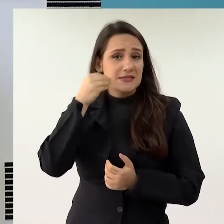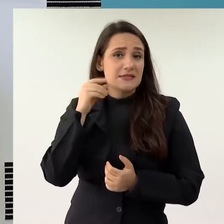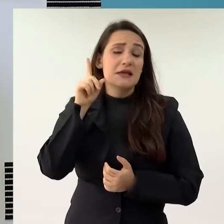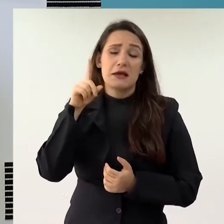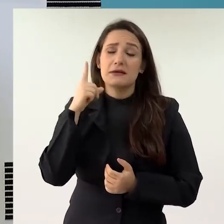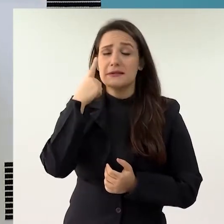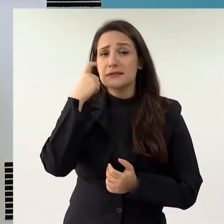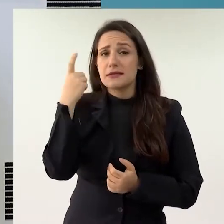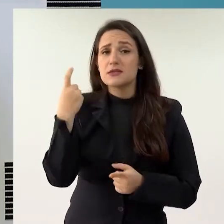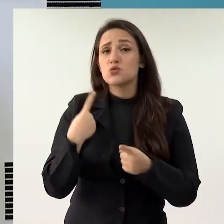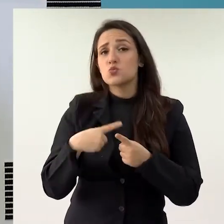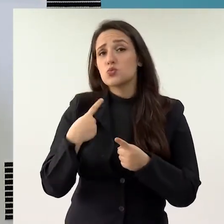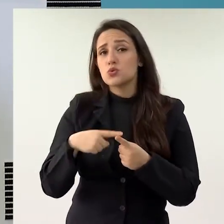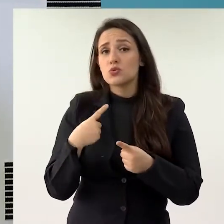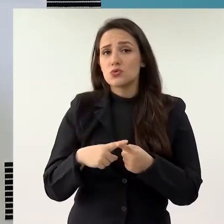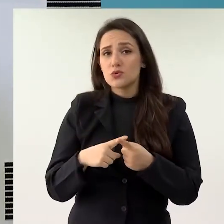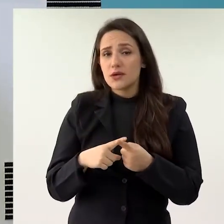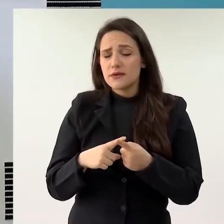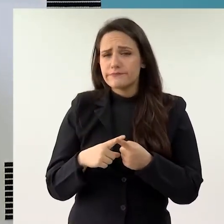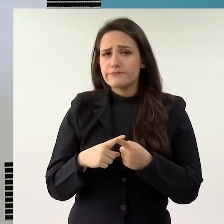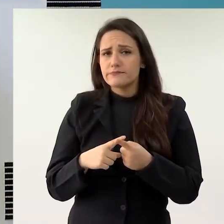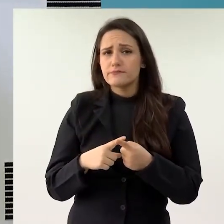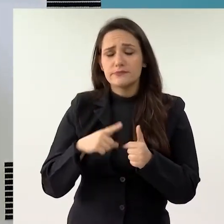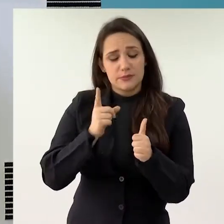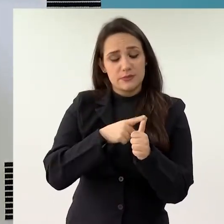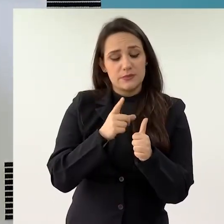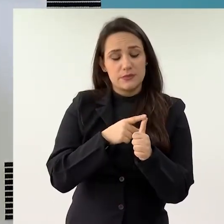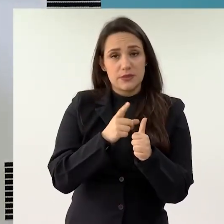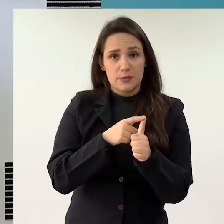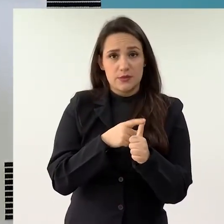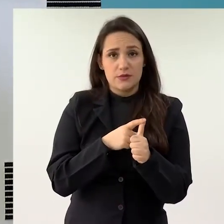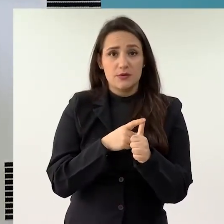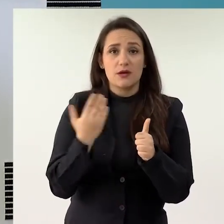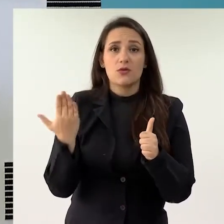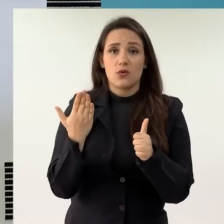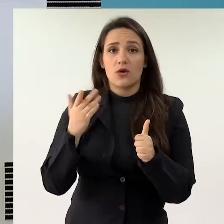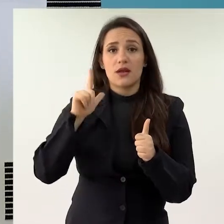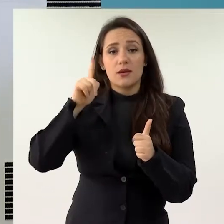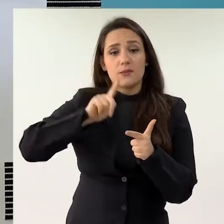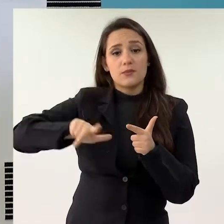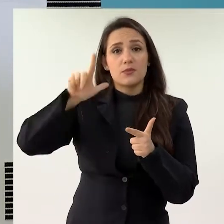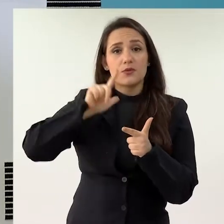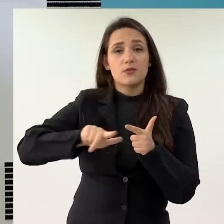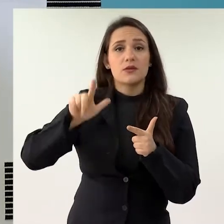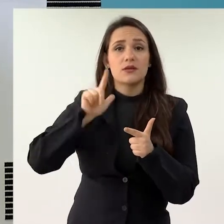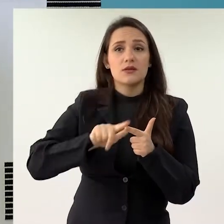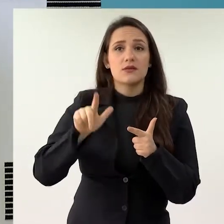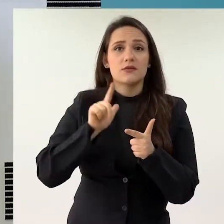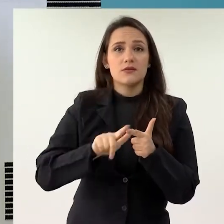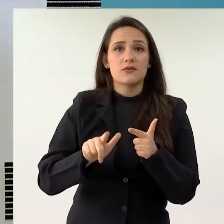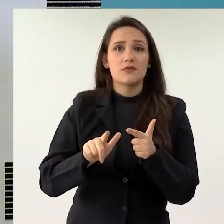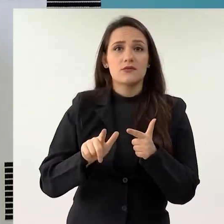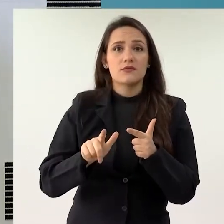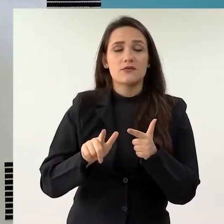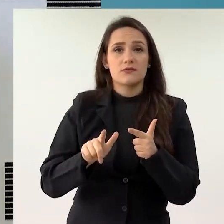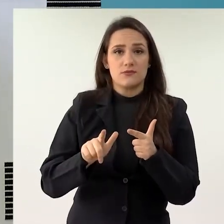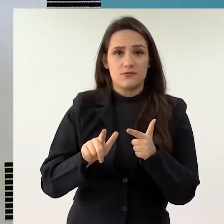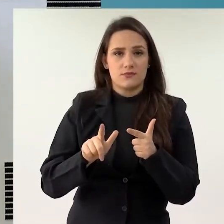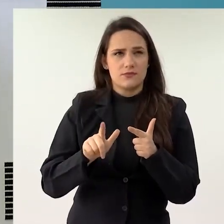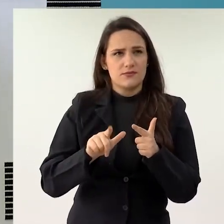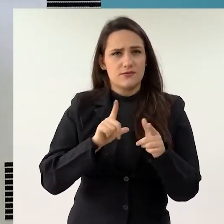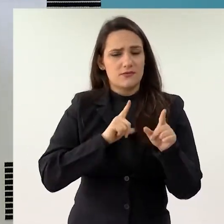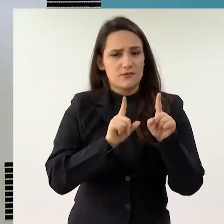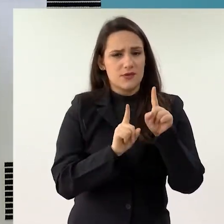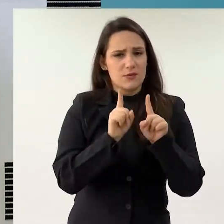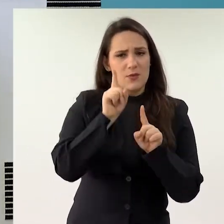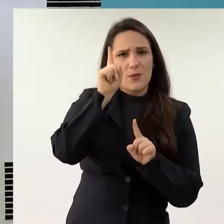interessante? Porque primeiro, nós estamos passando por um problema de falso... Os índices que estão sendo